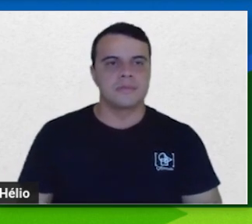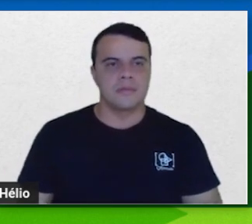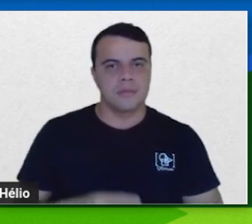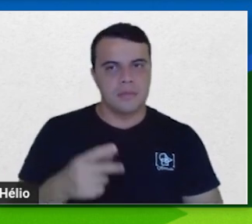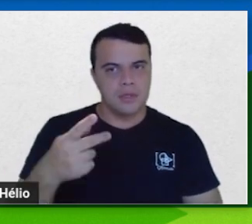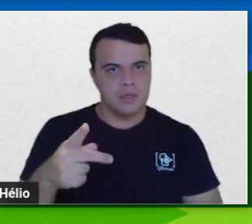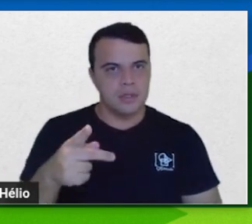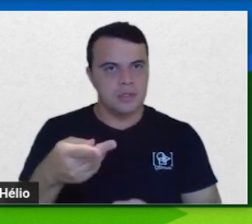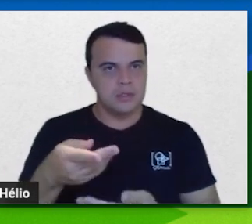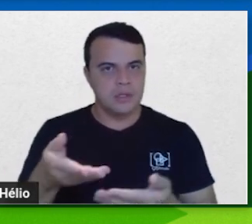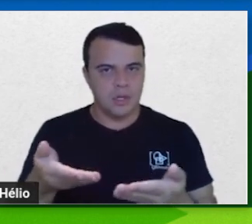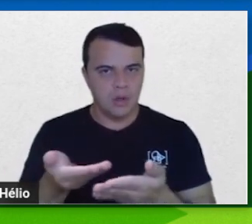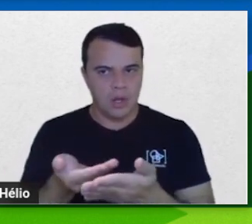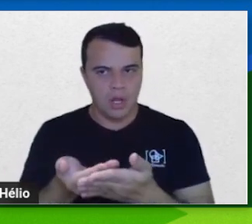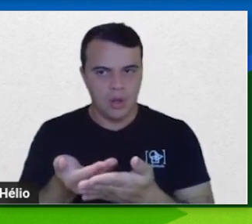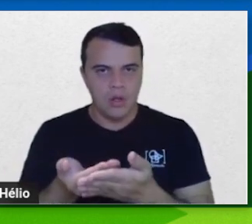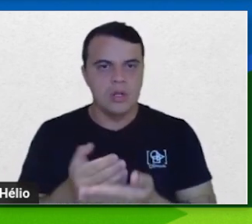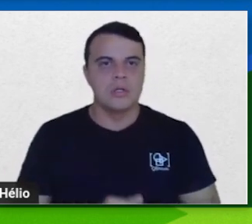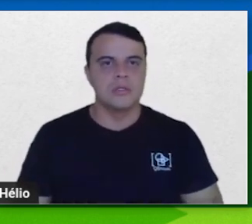nessa aula.